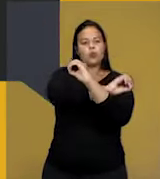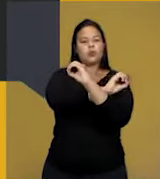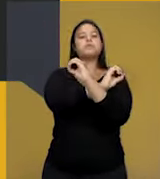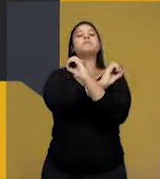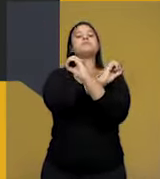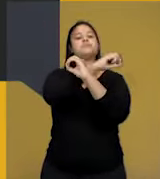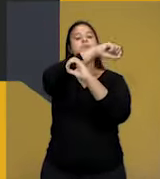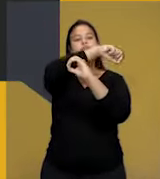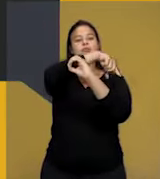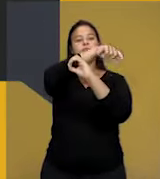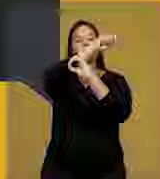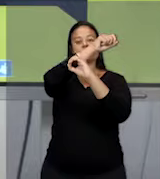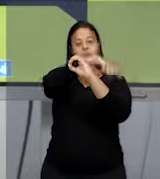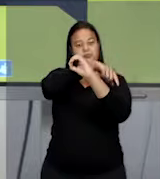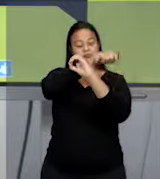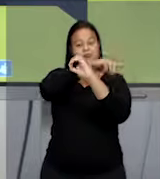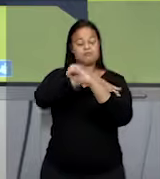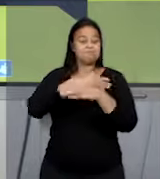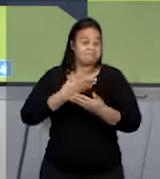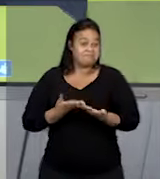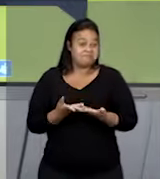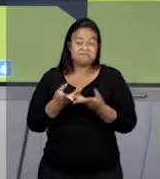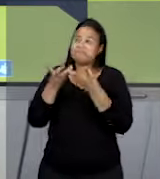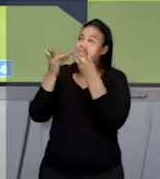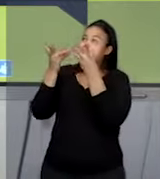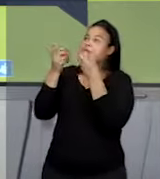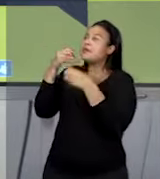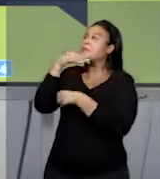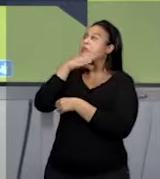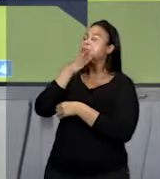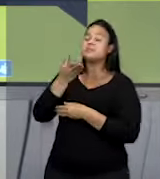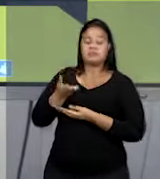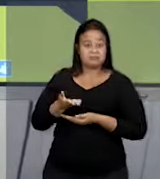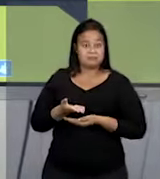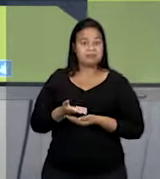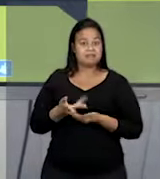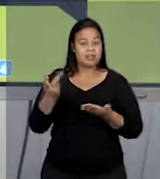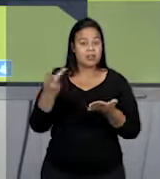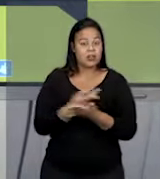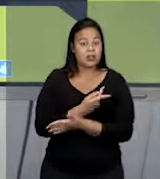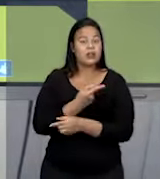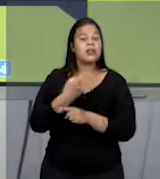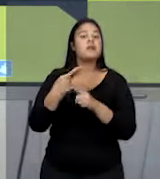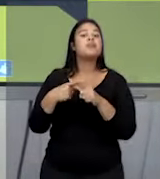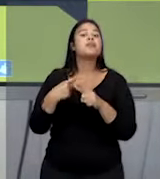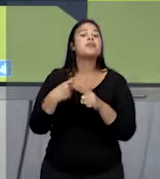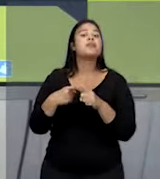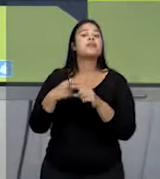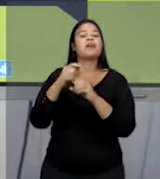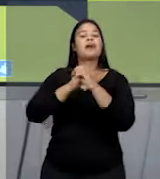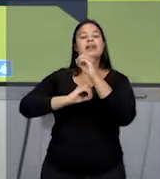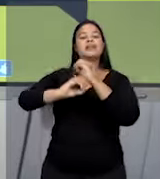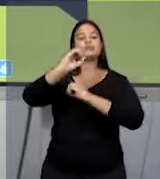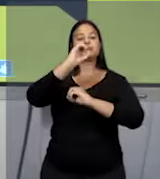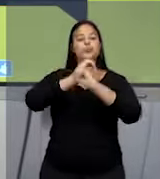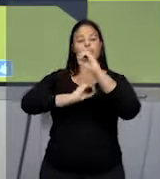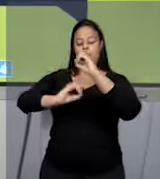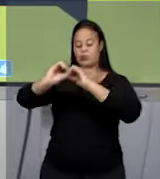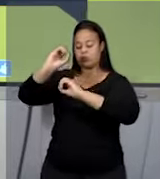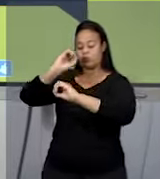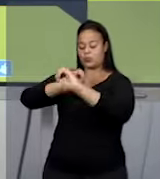outro lado. É isso que a gente tem a impressão de acontecer por causa do movimento de rotação da